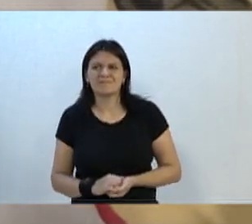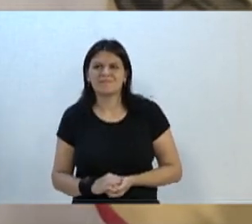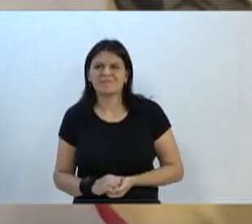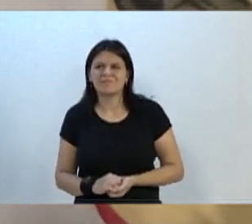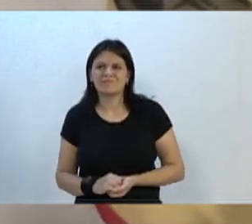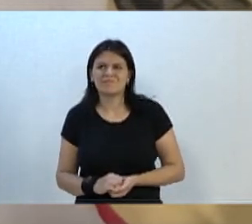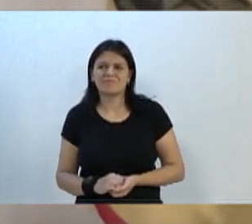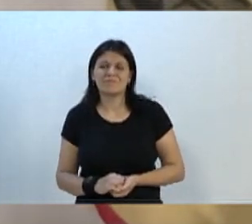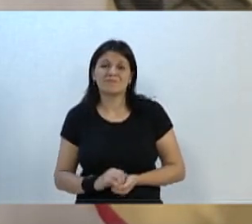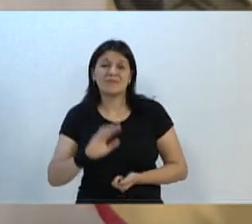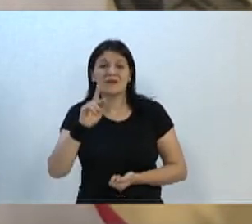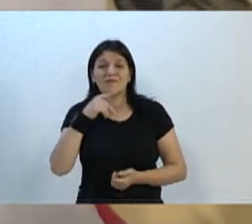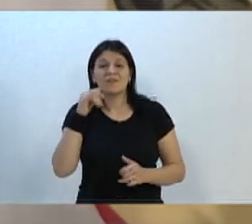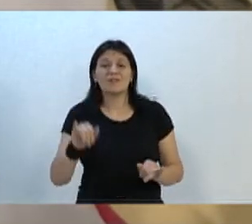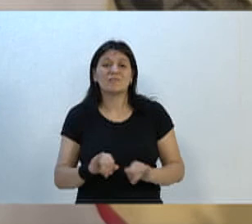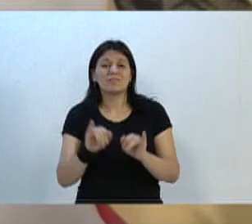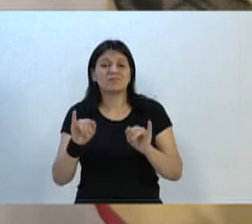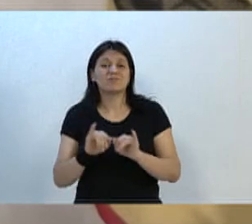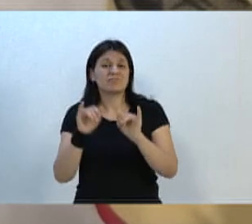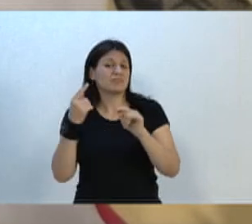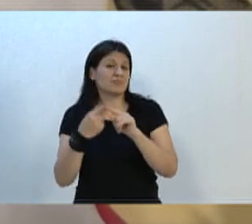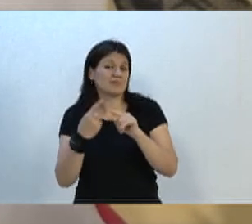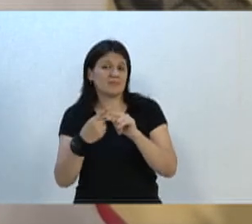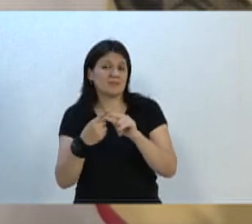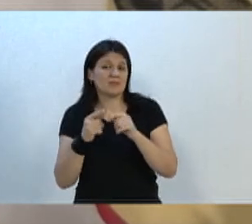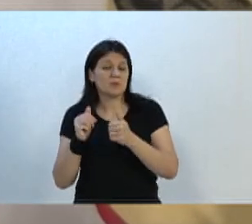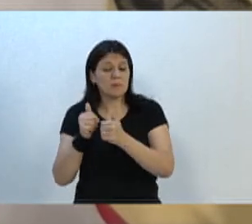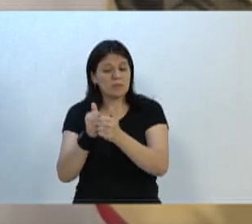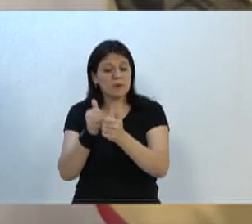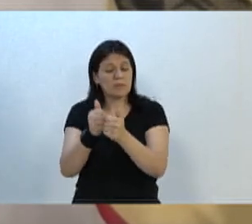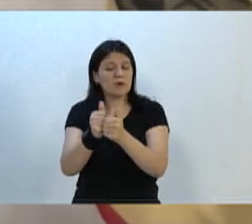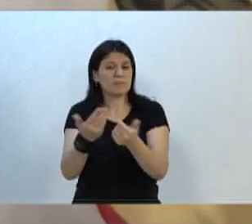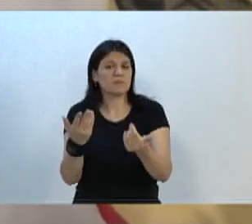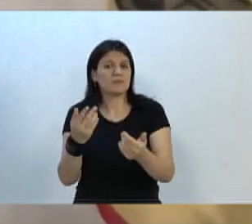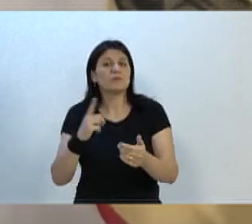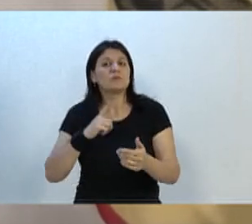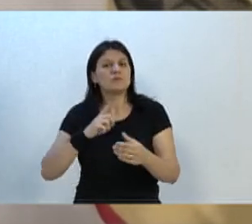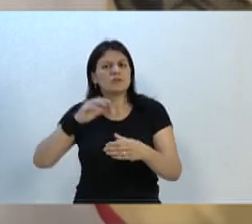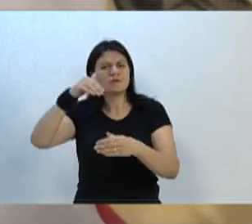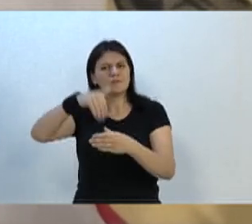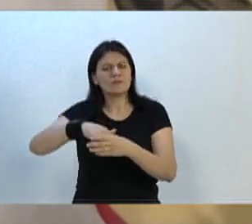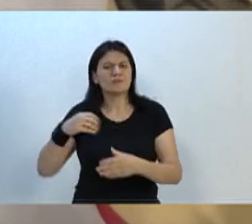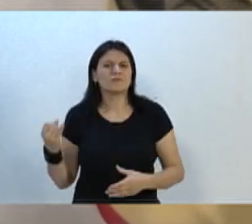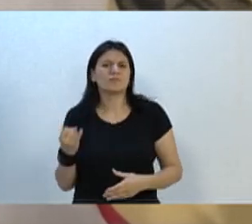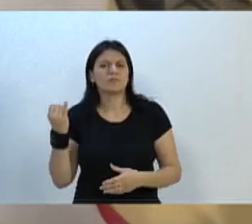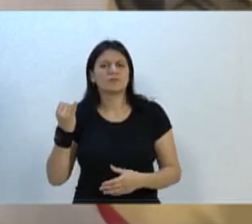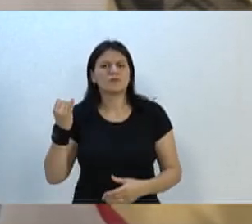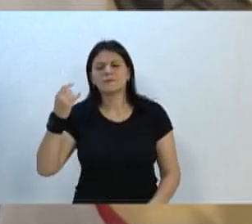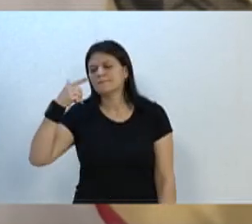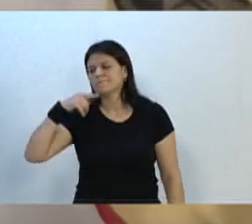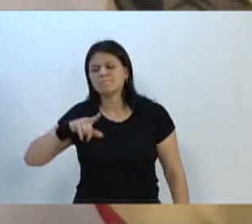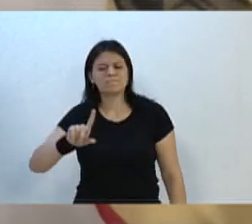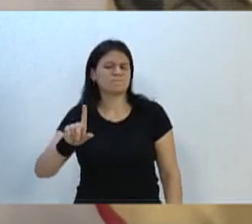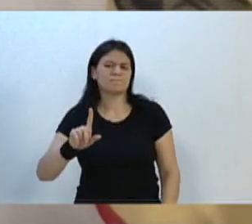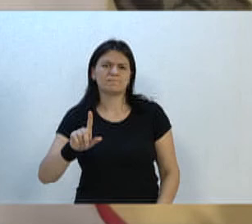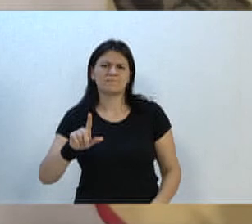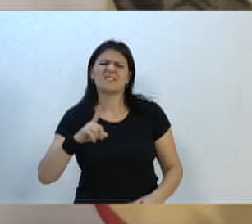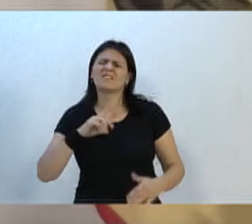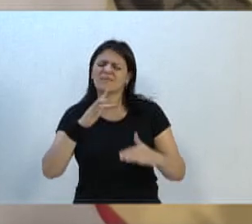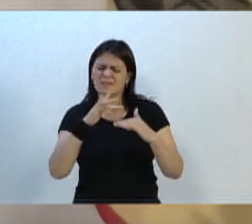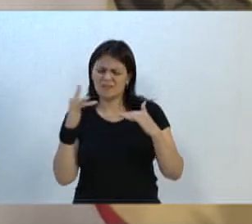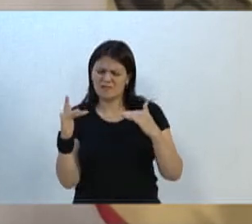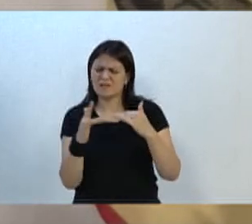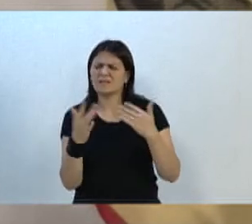aí fala um monte de bobagem que não sabe por que não acompanha tem que acompanhar quando tem uma votação importante aqui ah não consigo acompanhar tem as redes